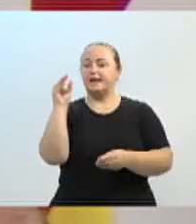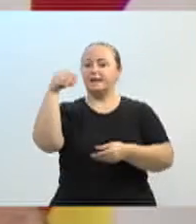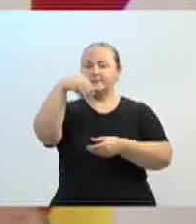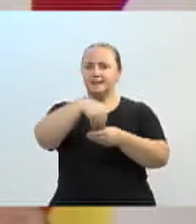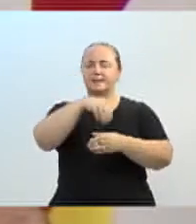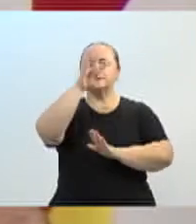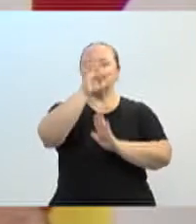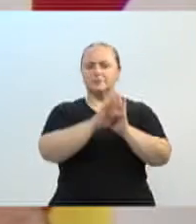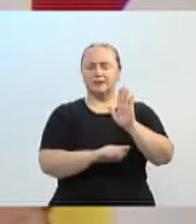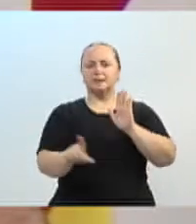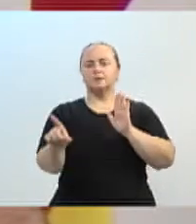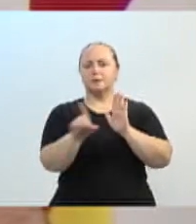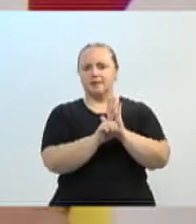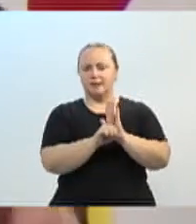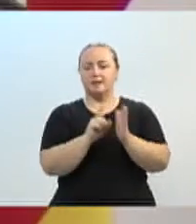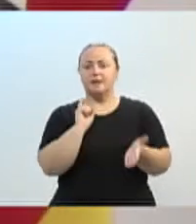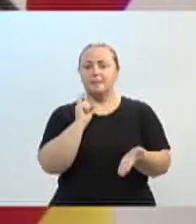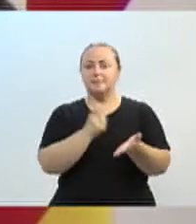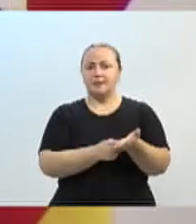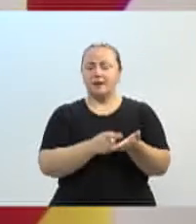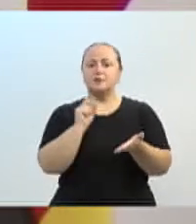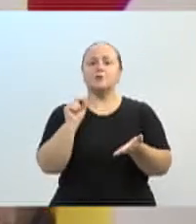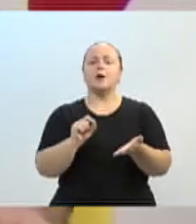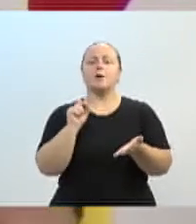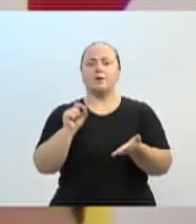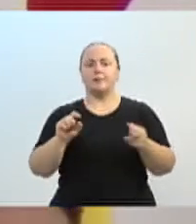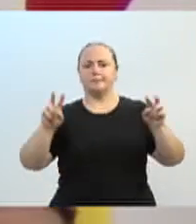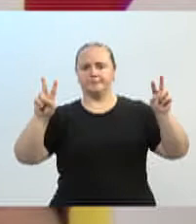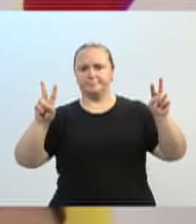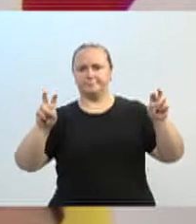diz que a taxa será cobrada de, abre aspas,